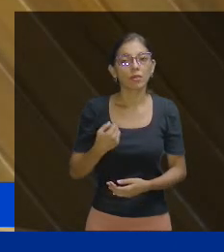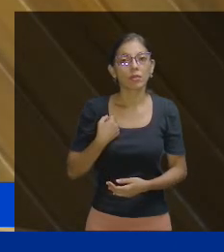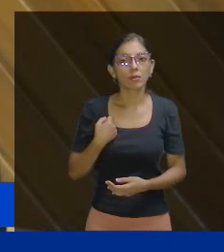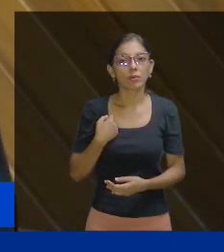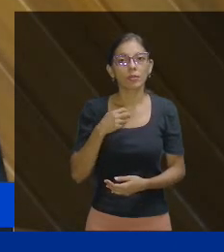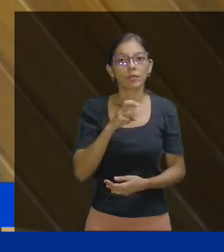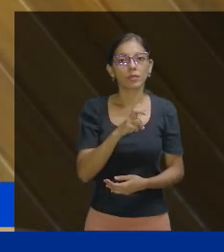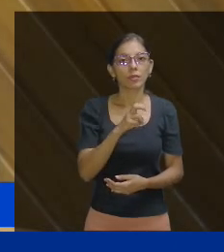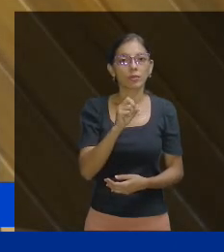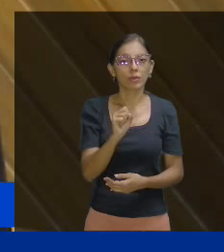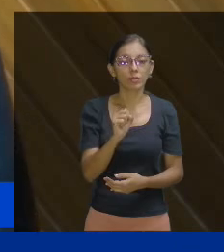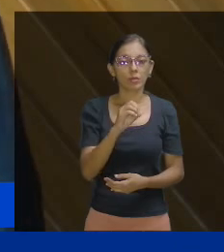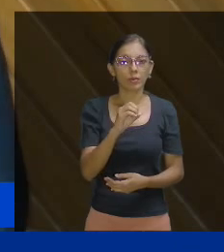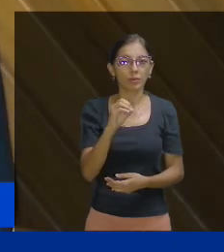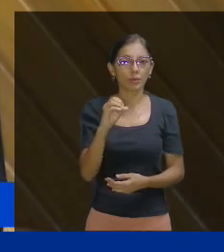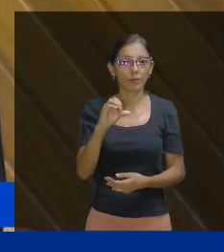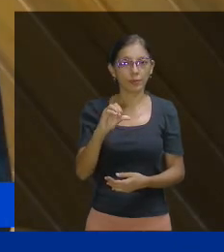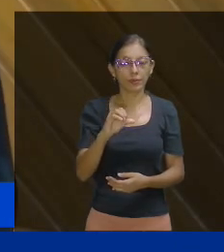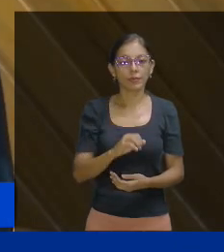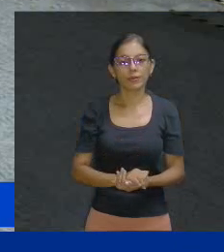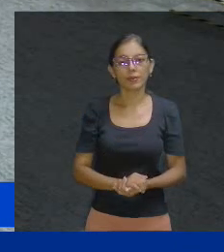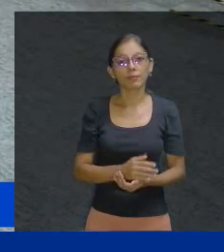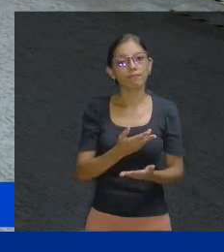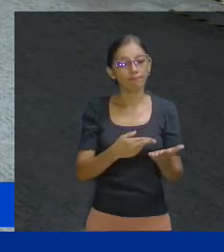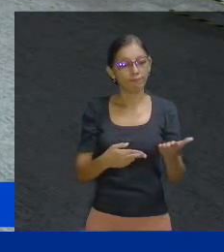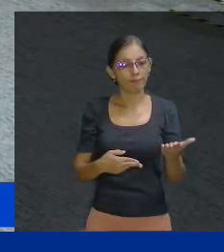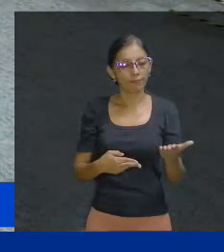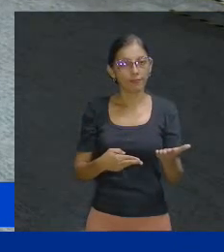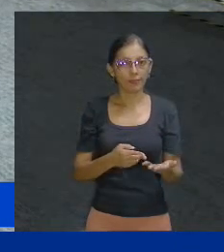5187009. É o relatório, senhor presidente.